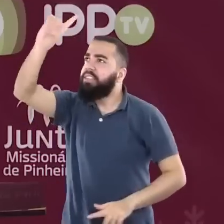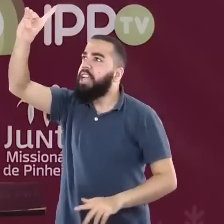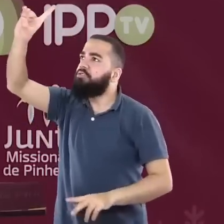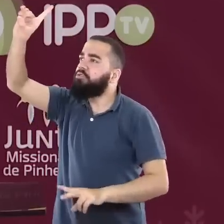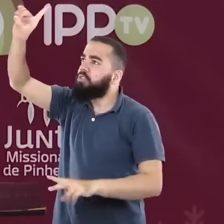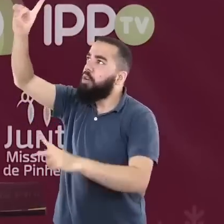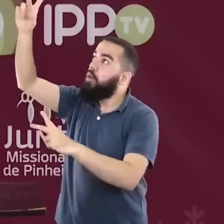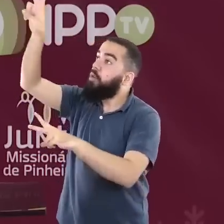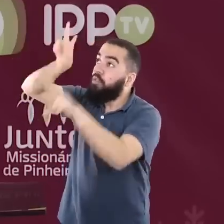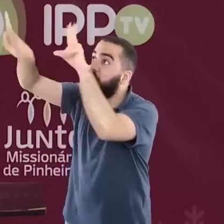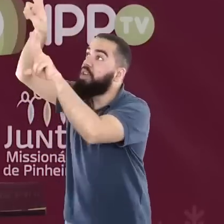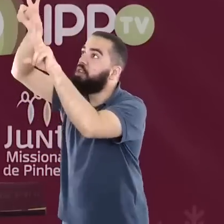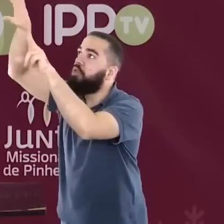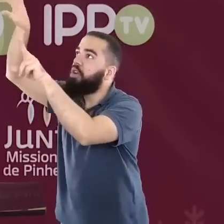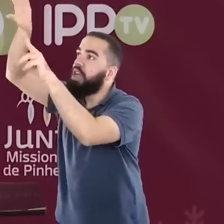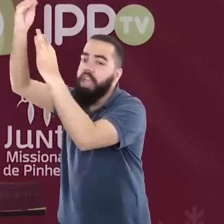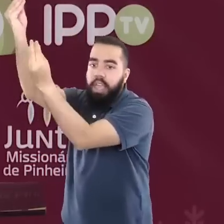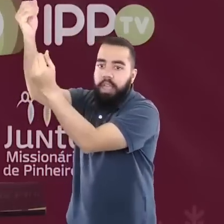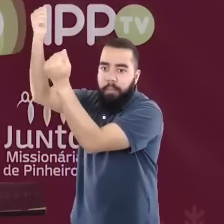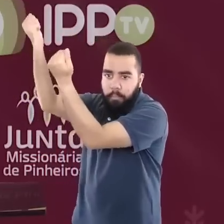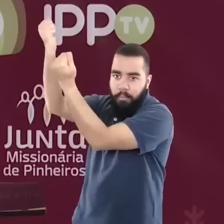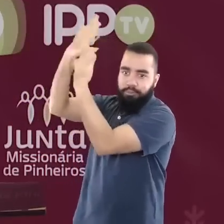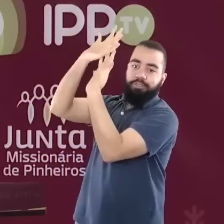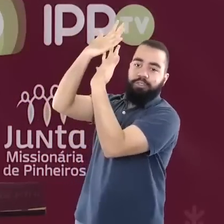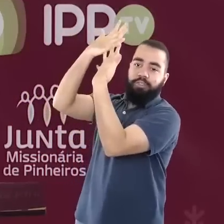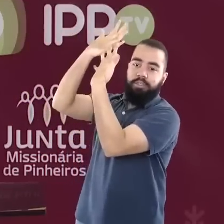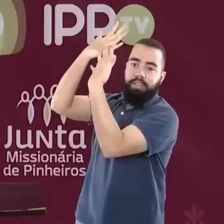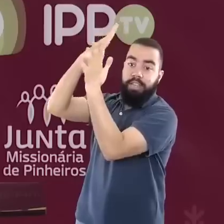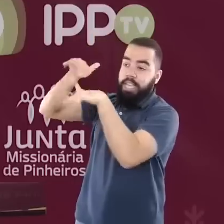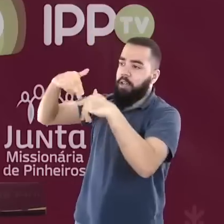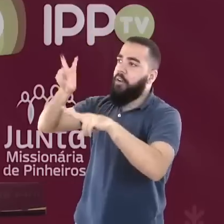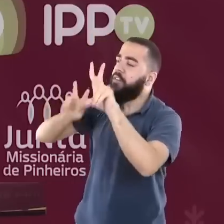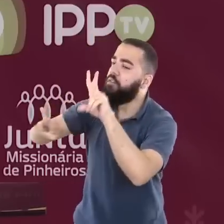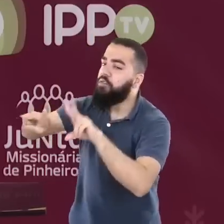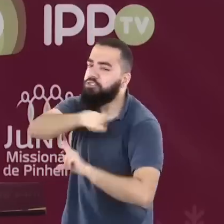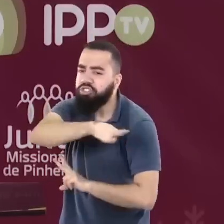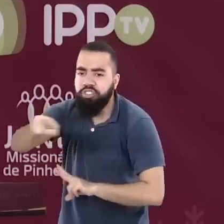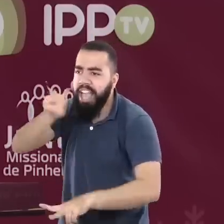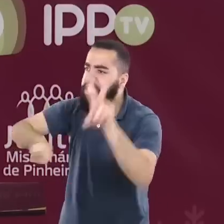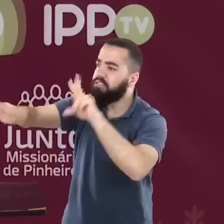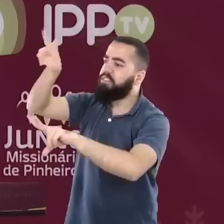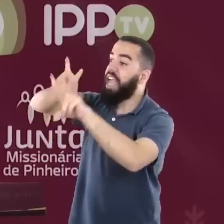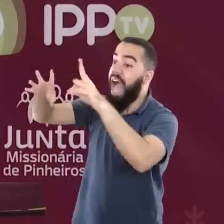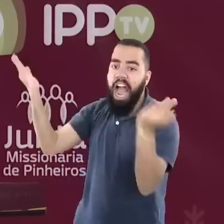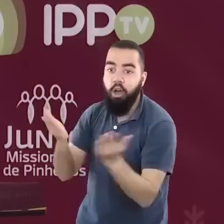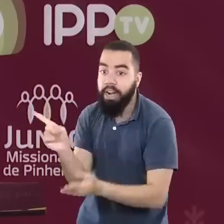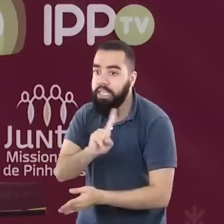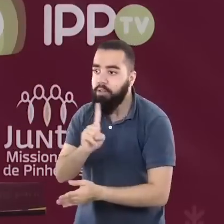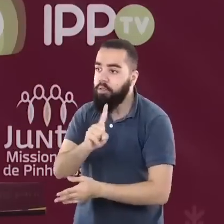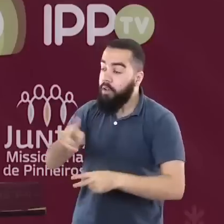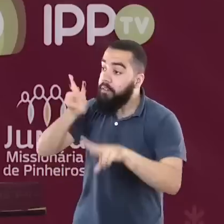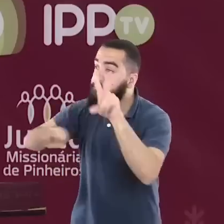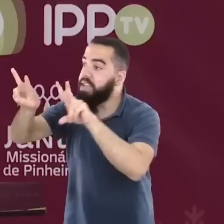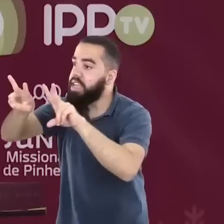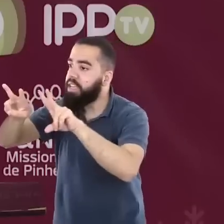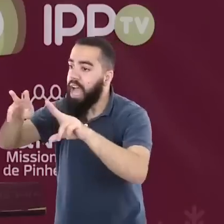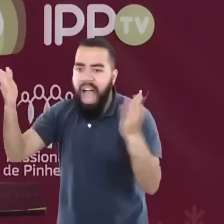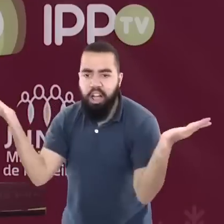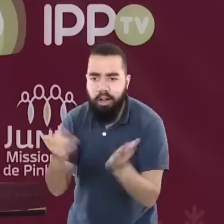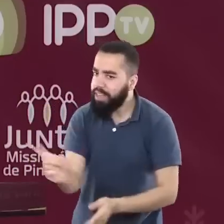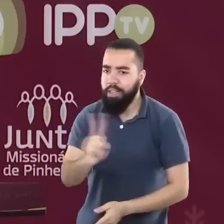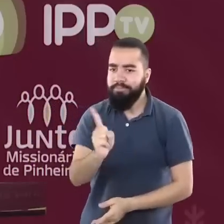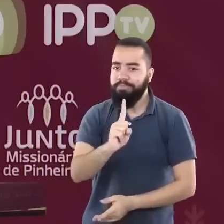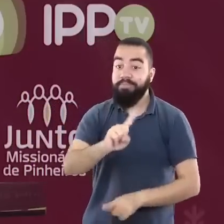e prostra-se porém de olhos abertos vê-lo-ei mas não agora contemplar o rei mas não de perto uma estrela